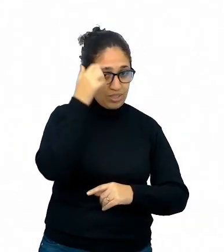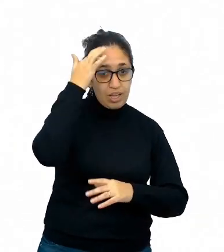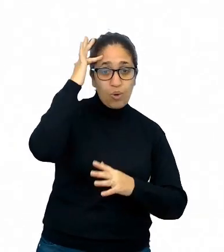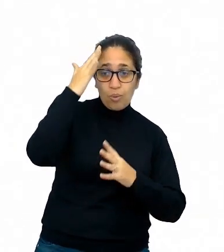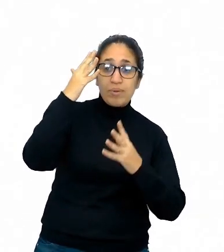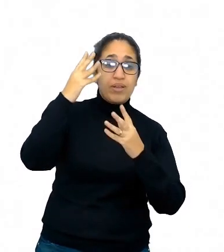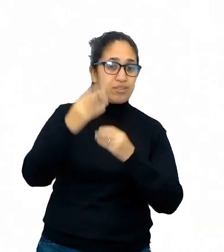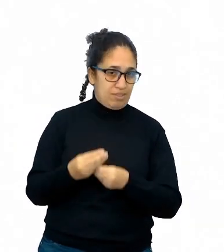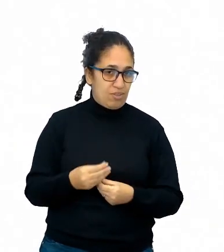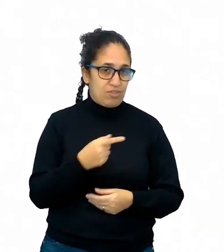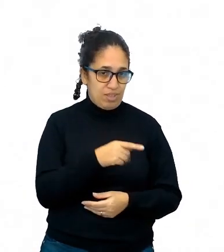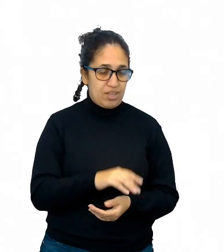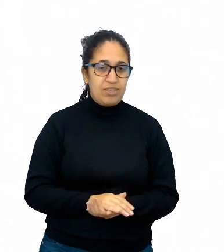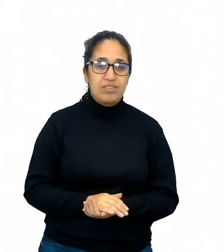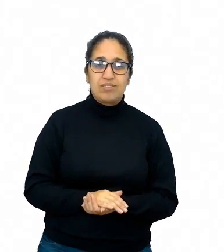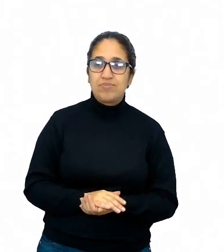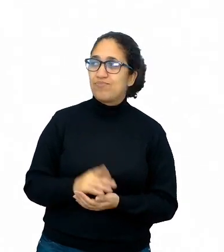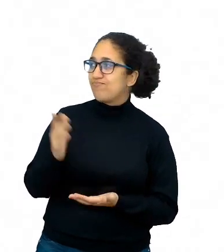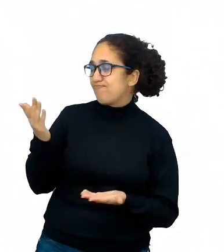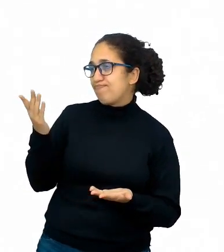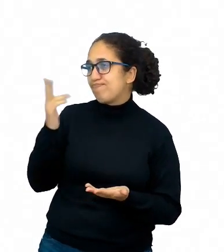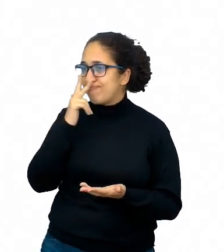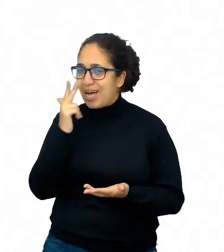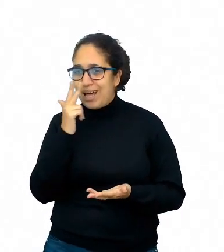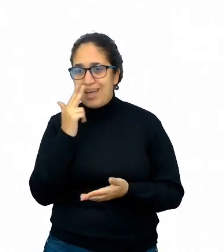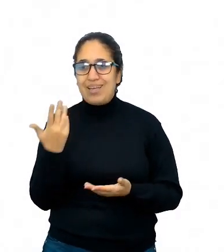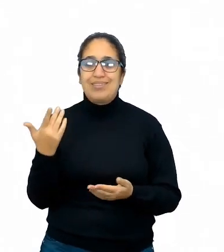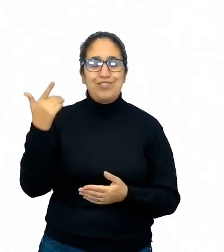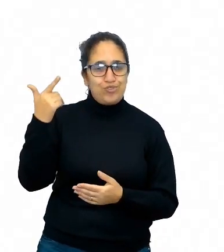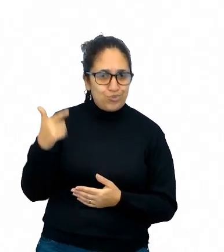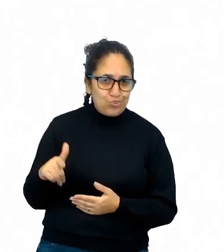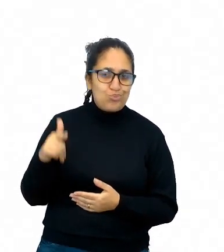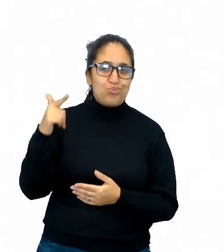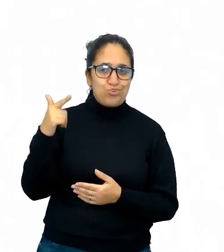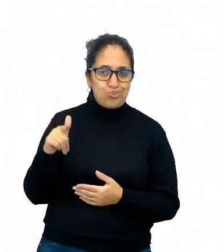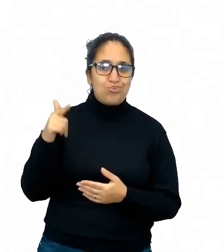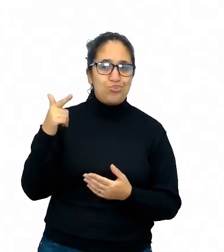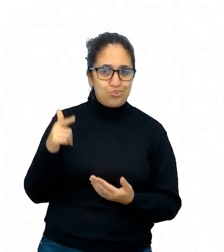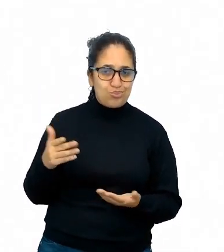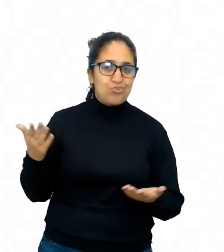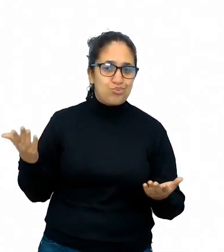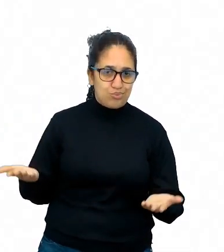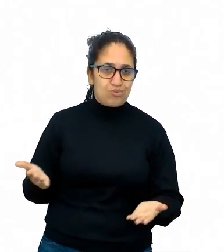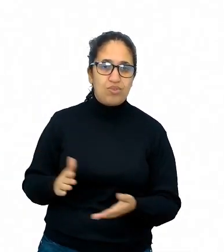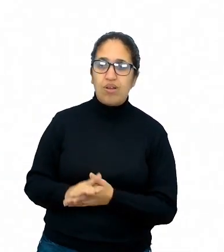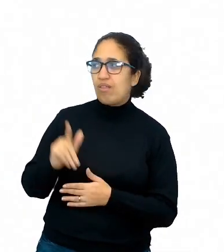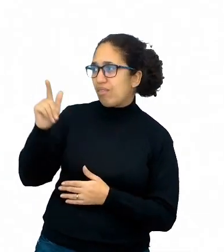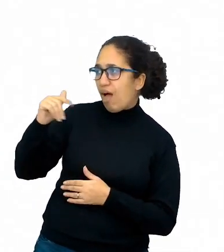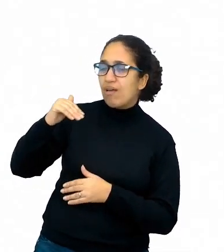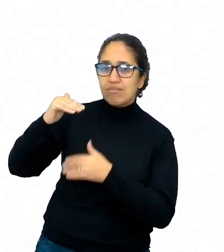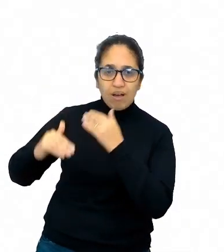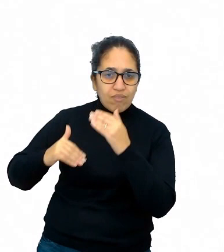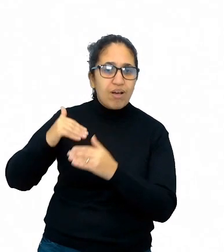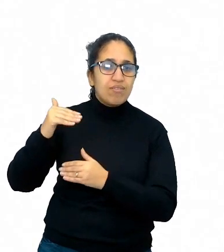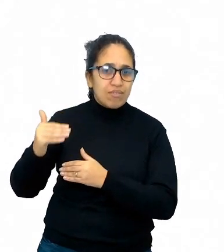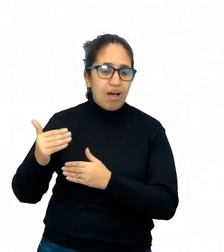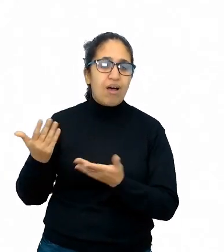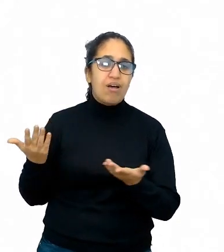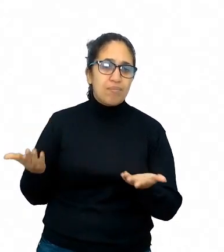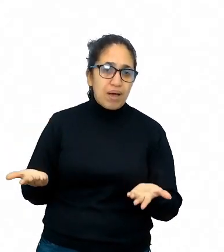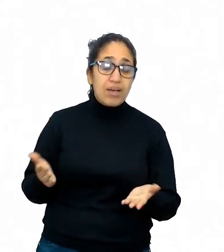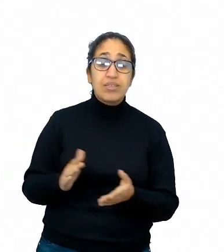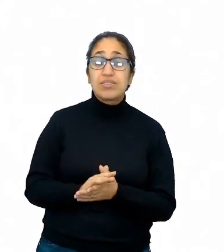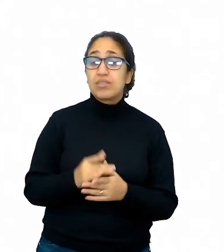deles. Acaba sendo repetitiva, né, quando eu estou falando dessa questão do avançar, né, do processo,